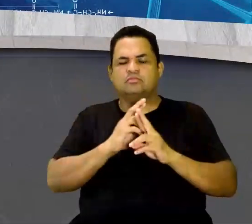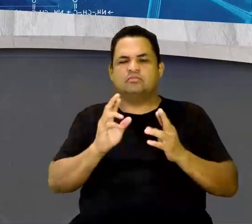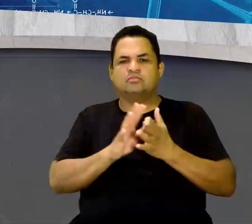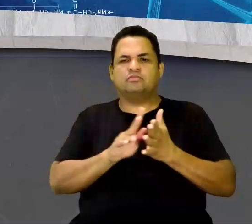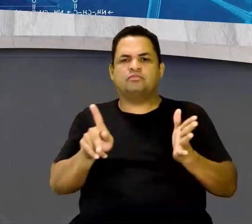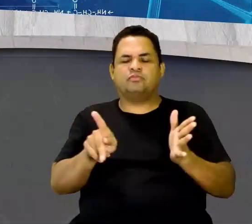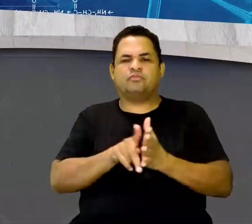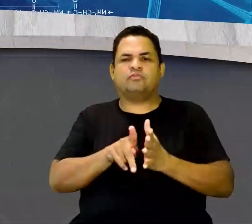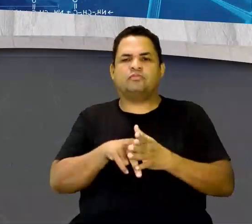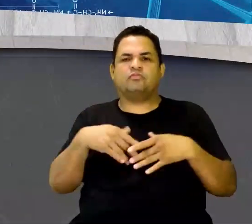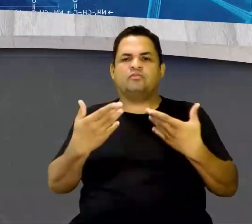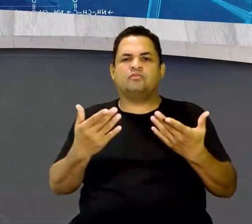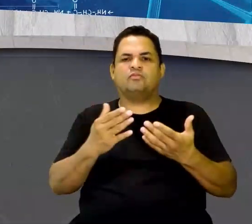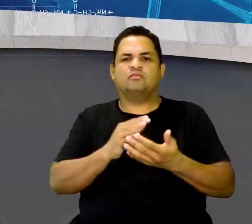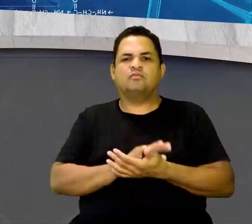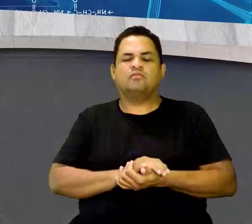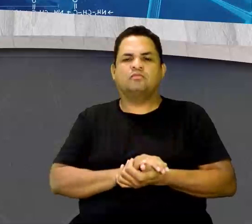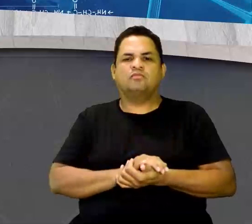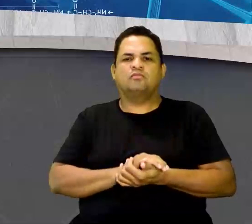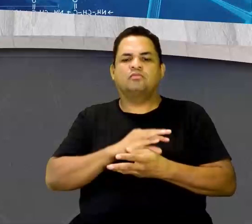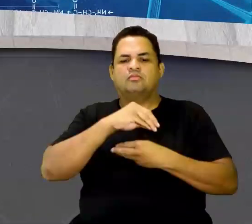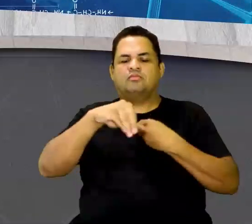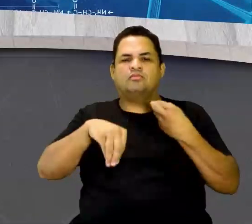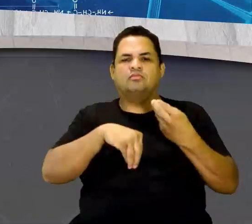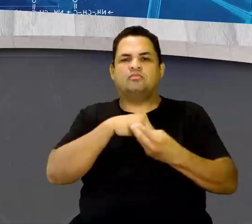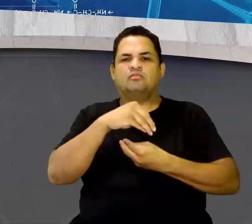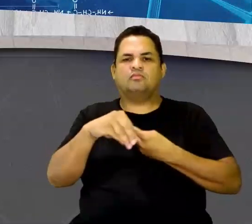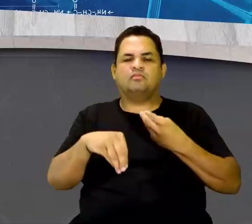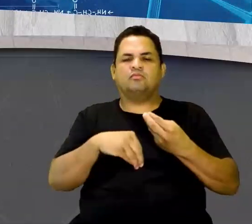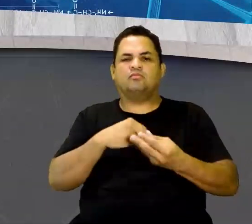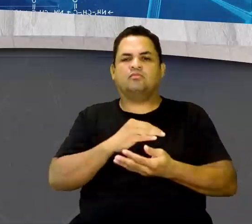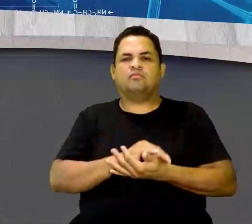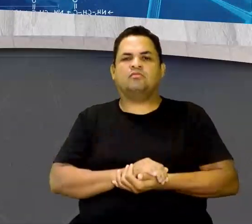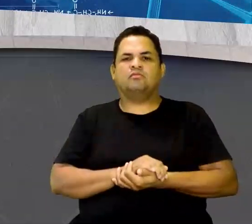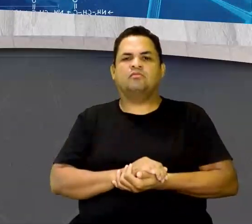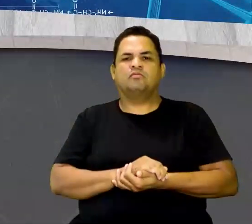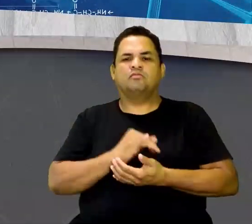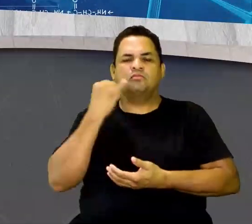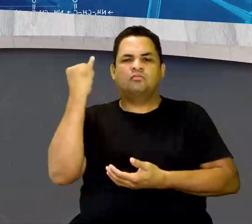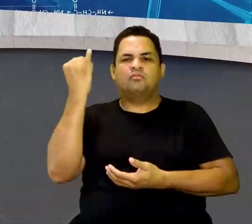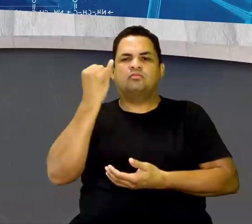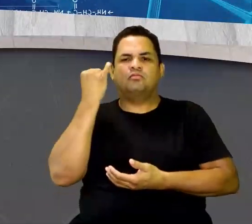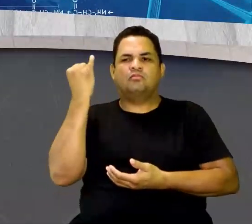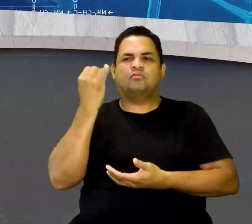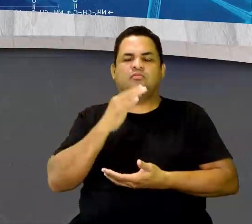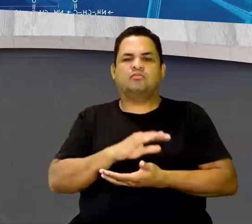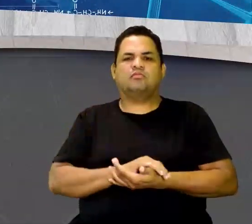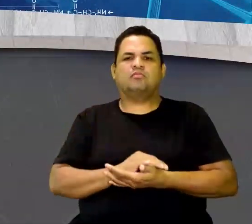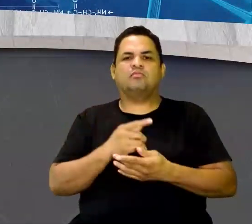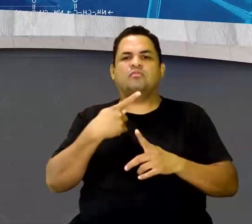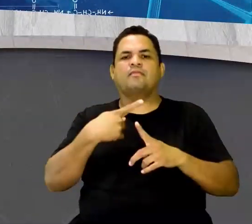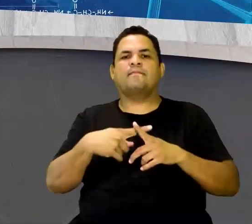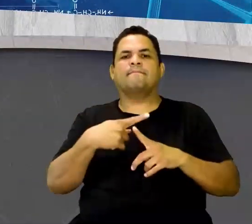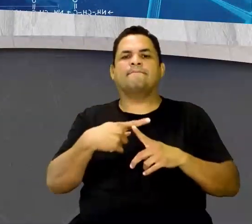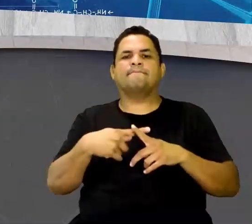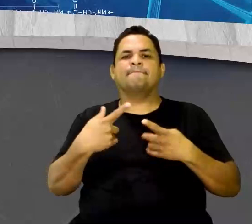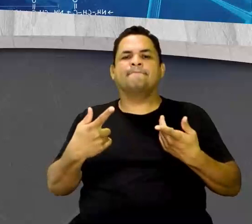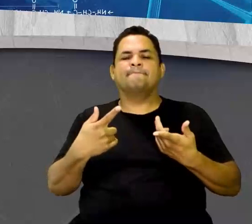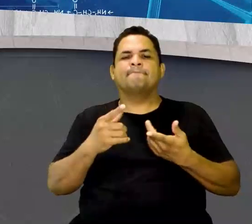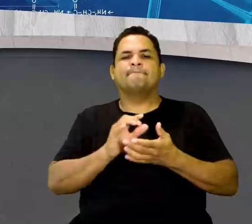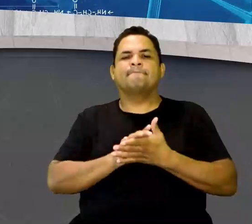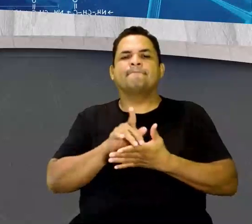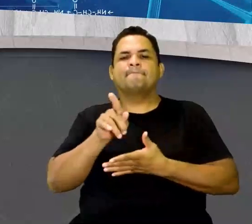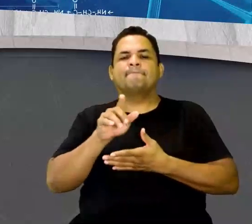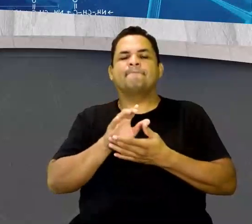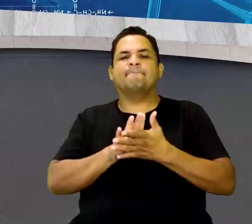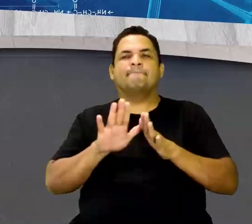propriedades, esta solubilidade, né? Solubilidade é muito importante porque às